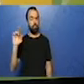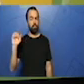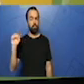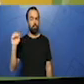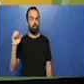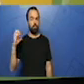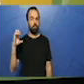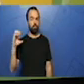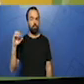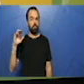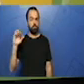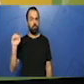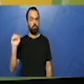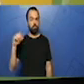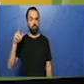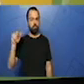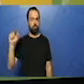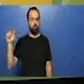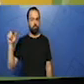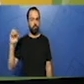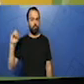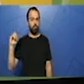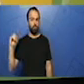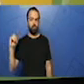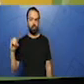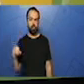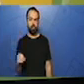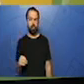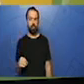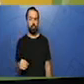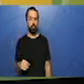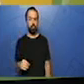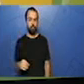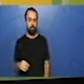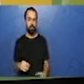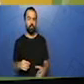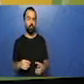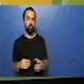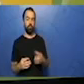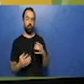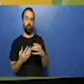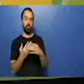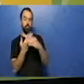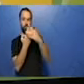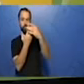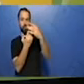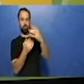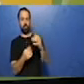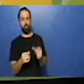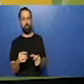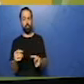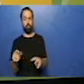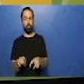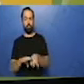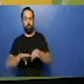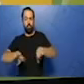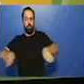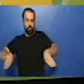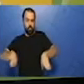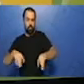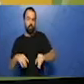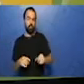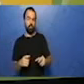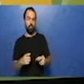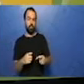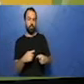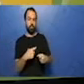um líquido. Esse processo atravessa, no caso, uma barreira porosa, né, onde o sólido fica retido no